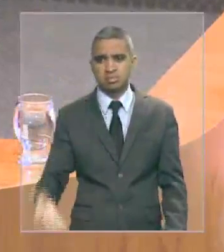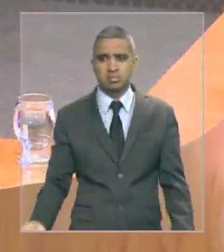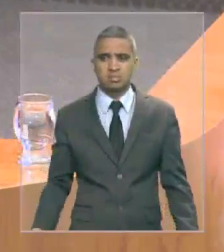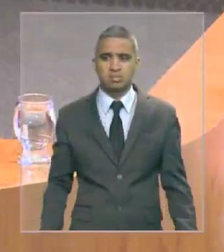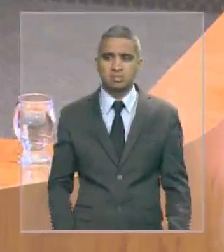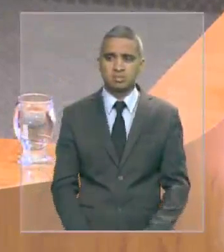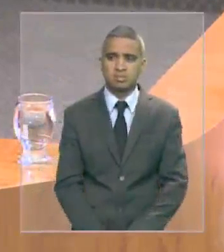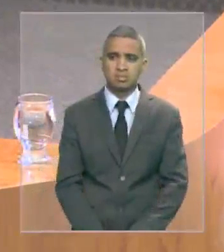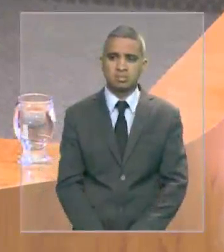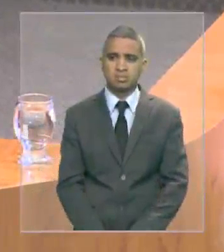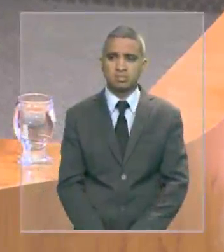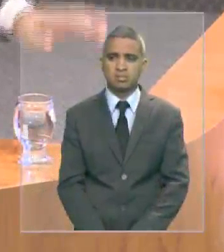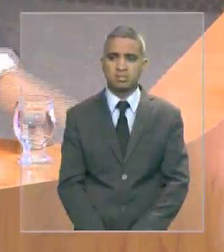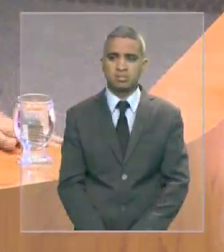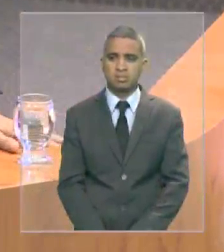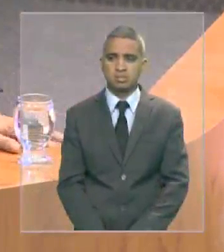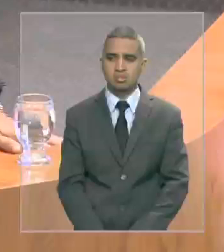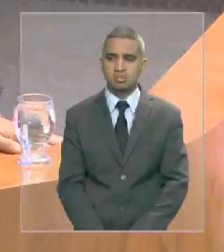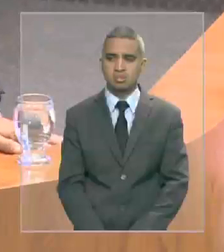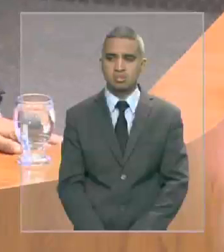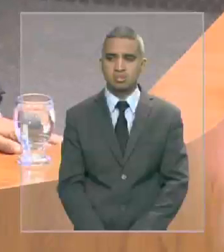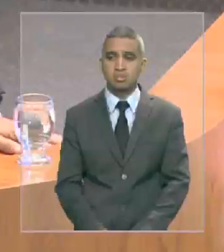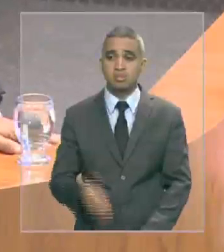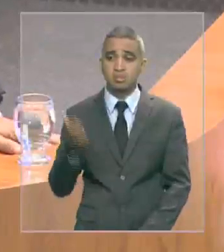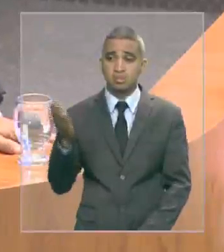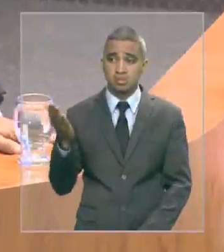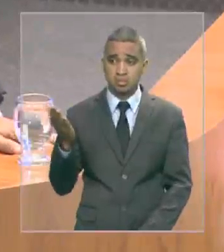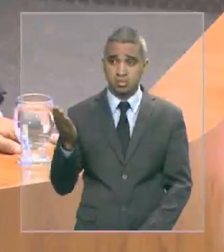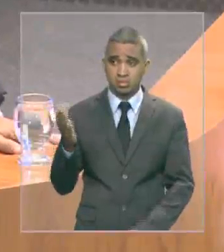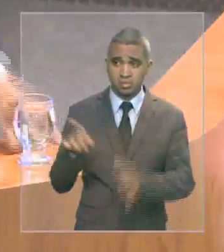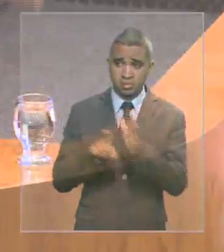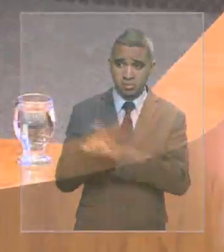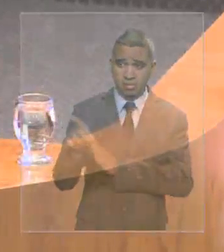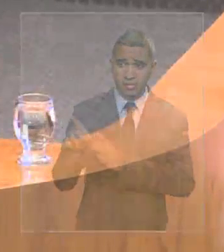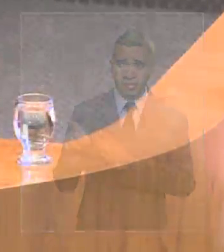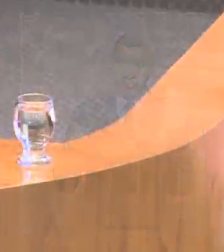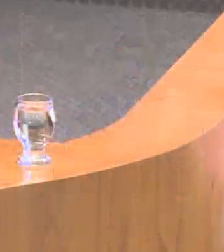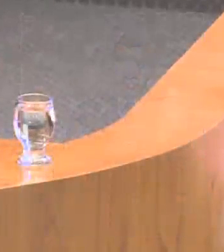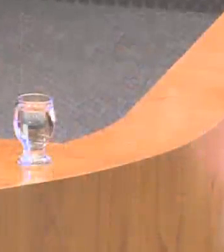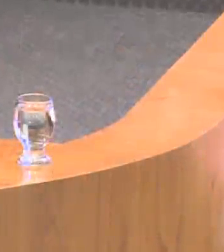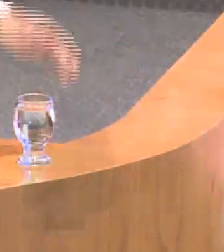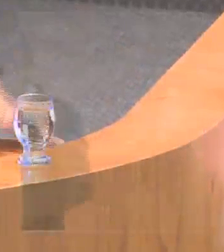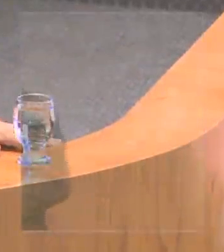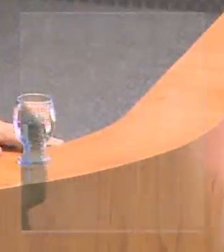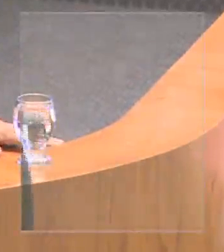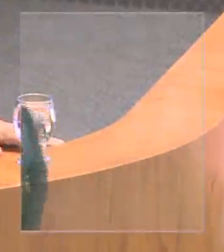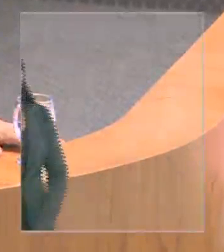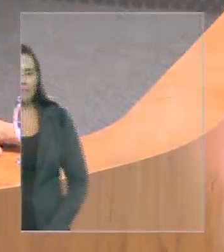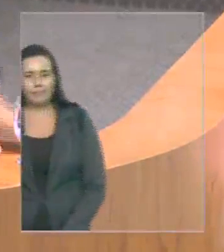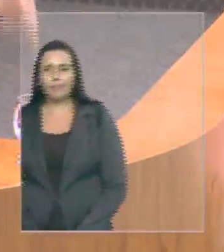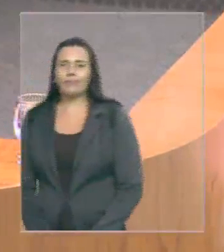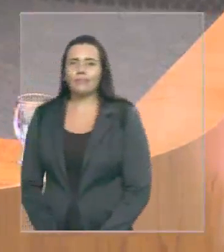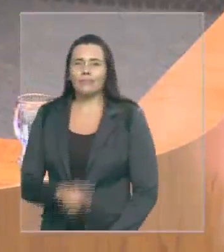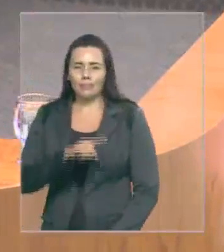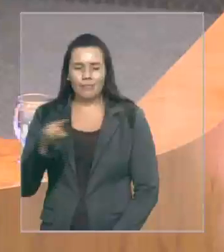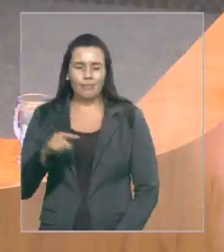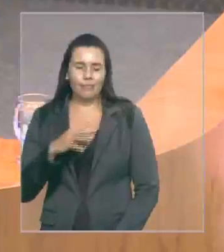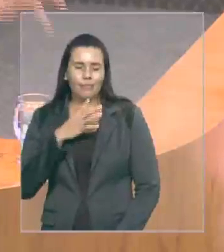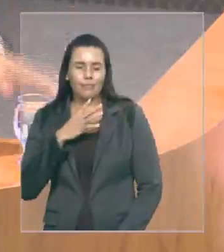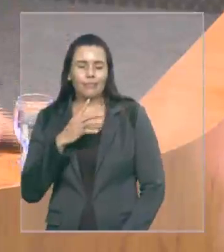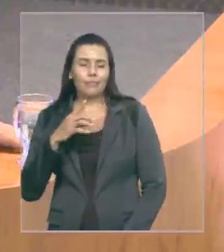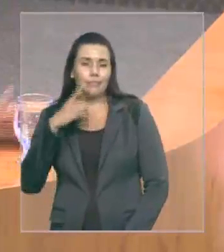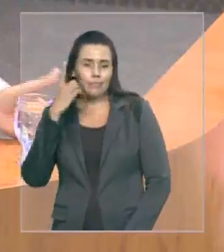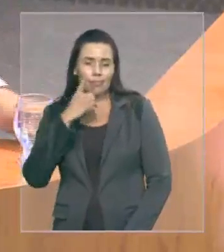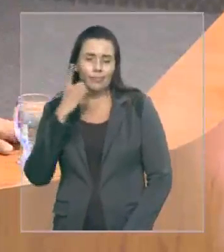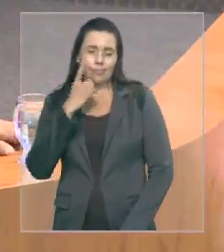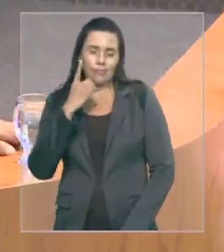Meu jovem entregador de diário na Assembleia, o senhor anda de ônibus. O senhor tem se lamentado pelo valor da passagem. O deputado Edivaldo não